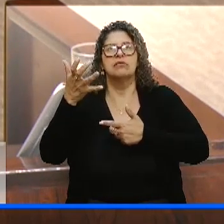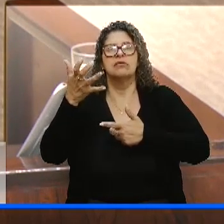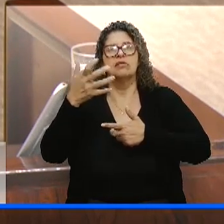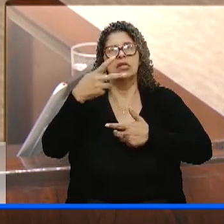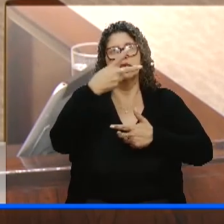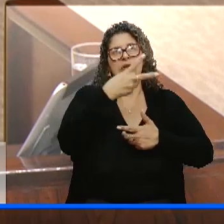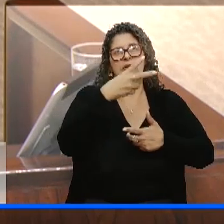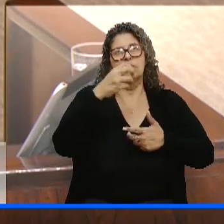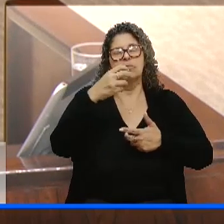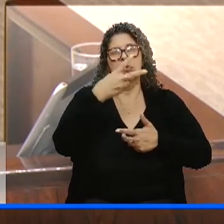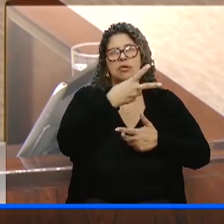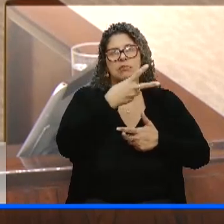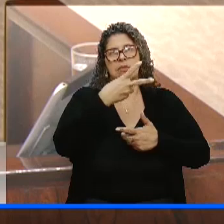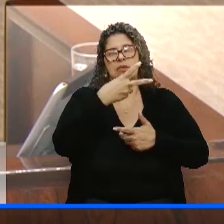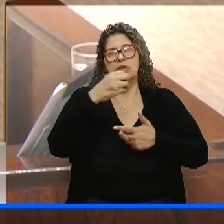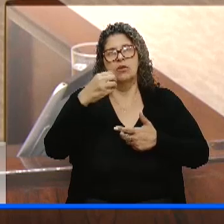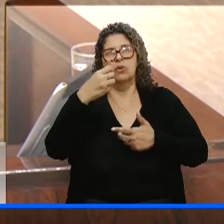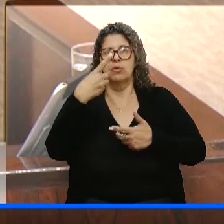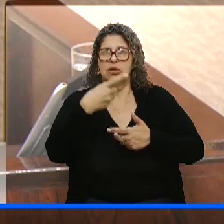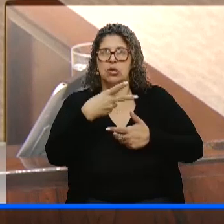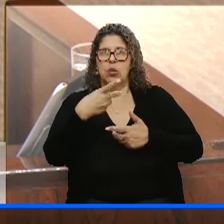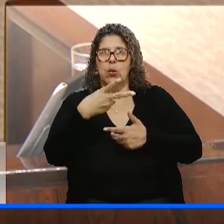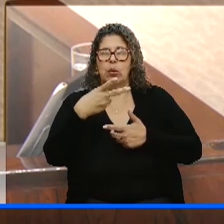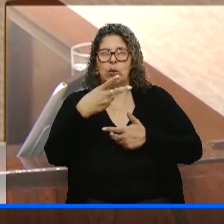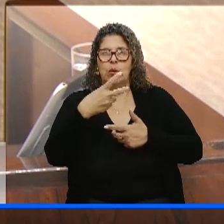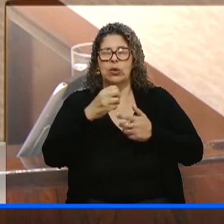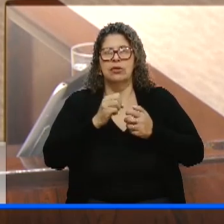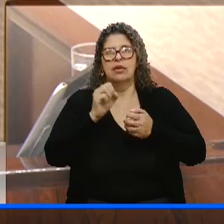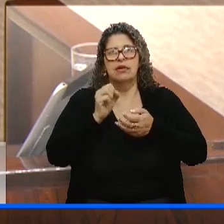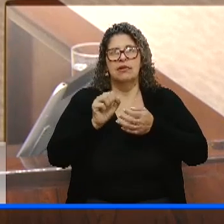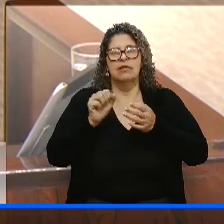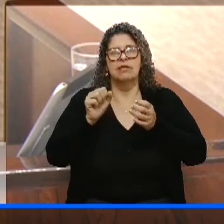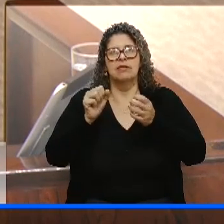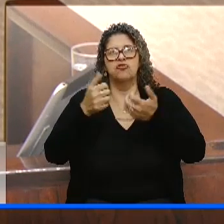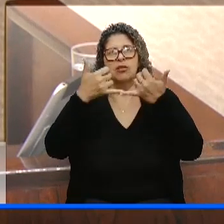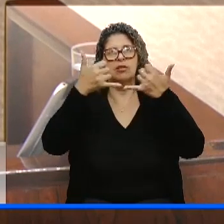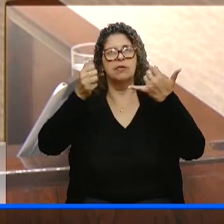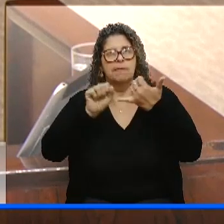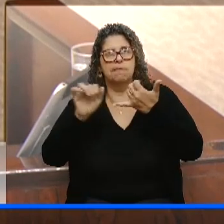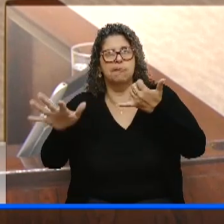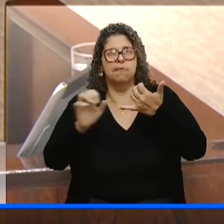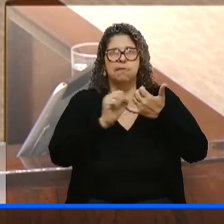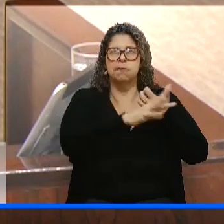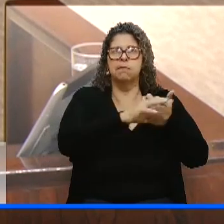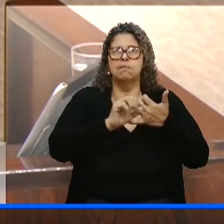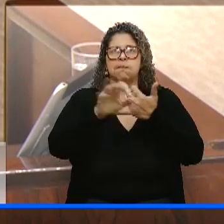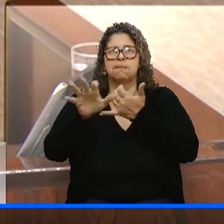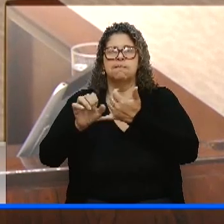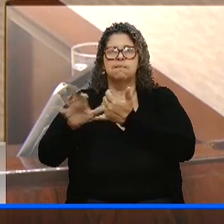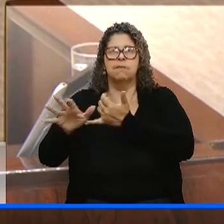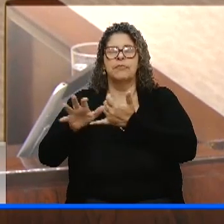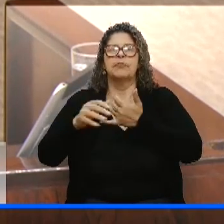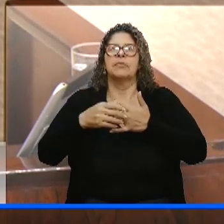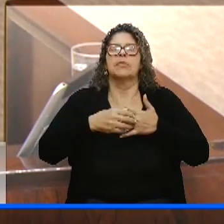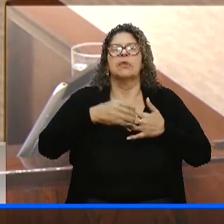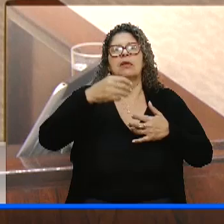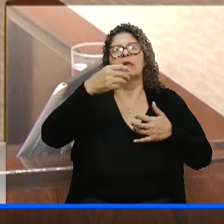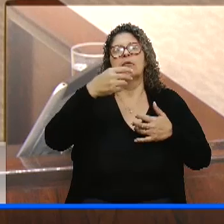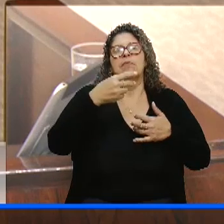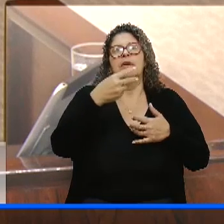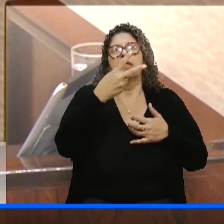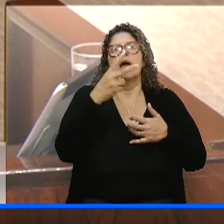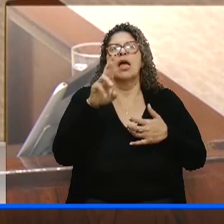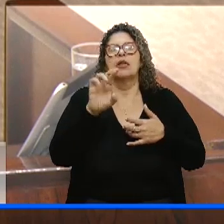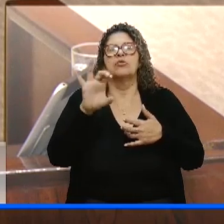2012 a geração distribuída de energia é regulada pela resolução 48 2